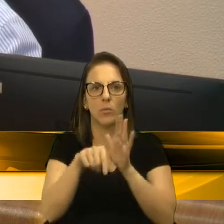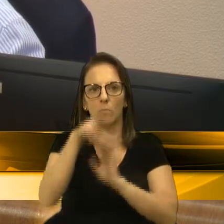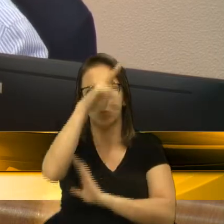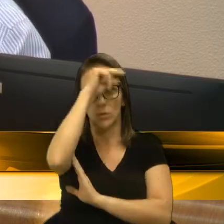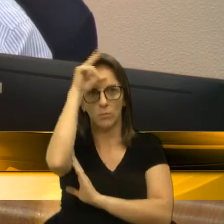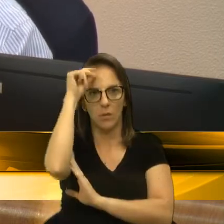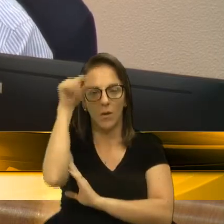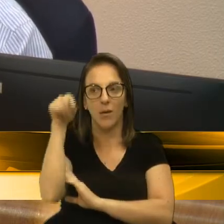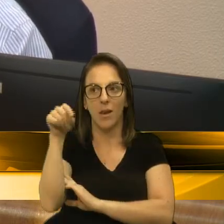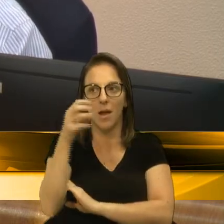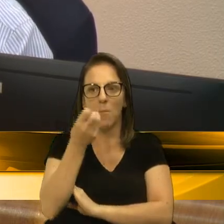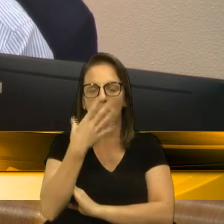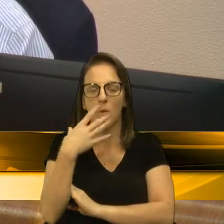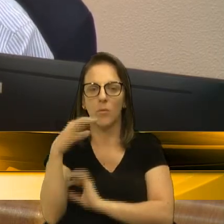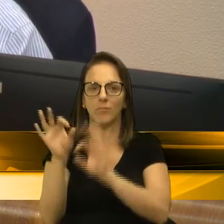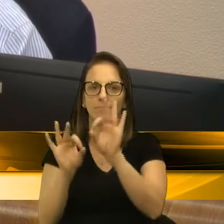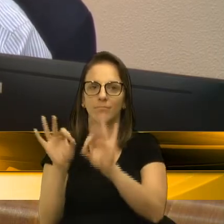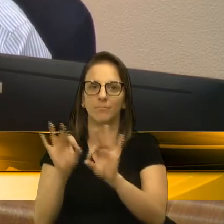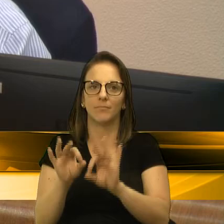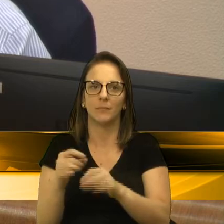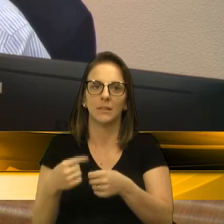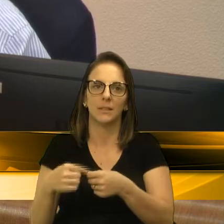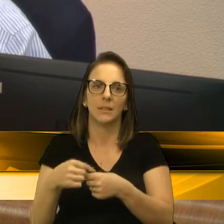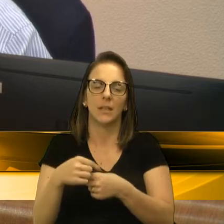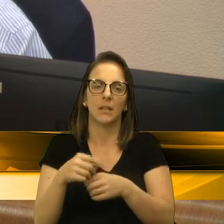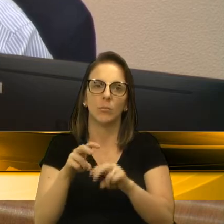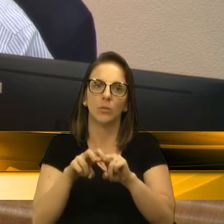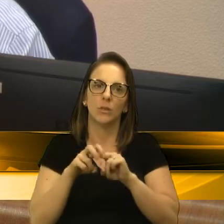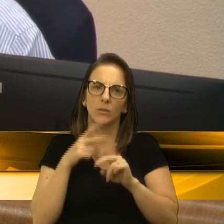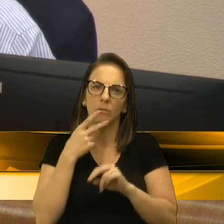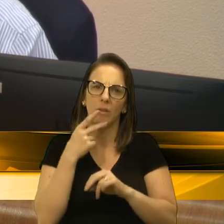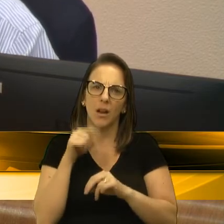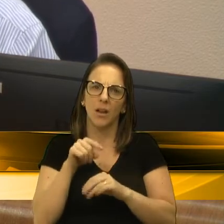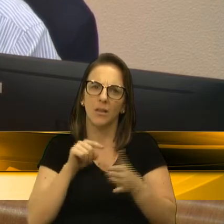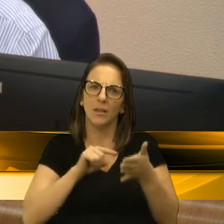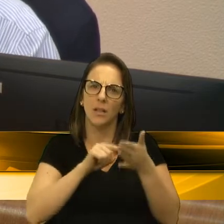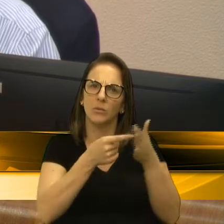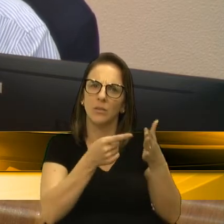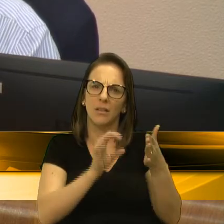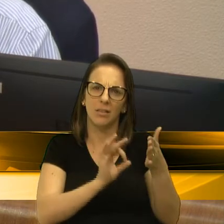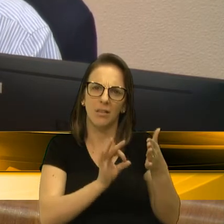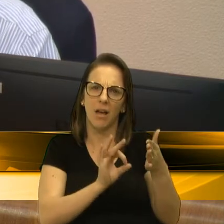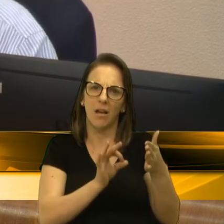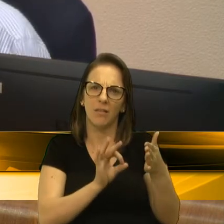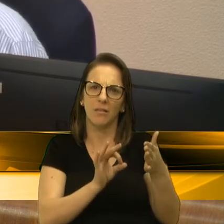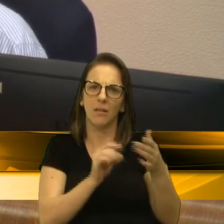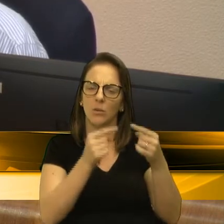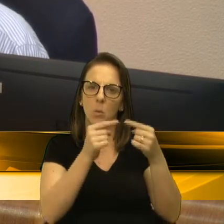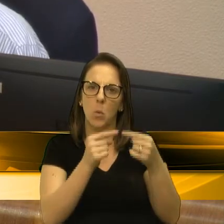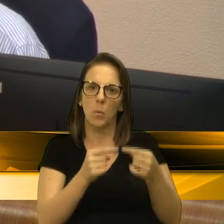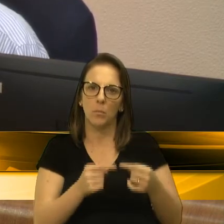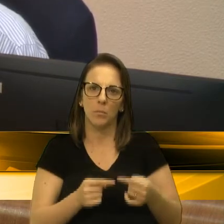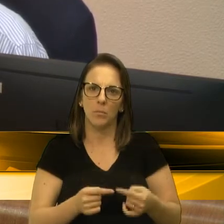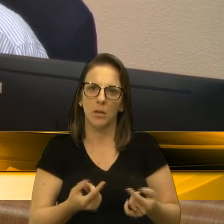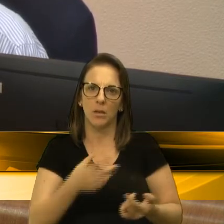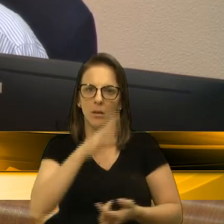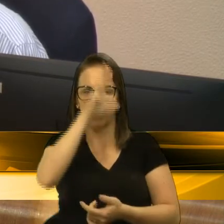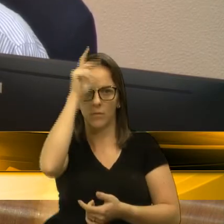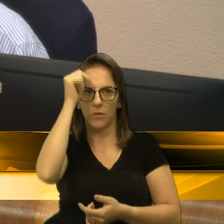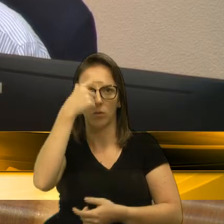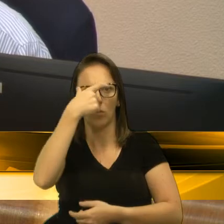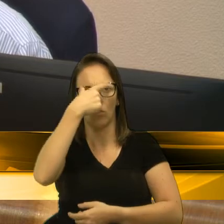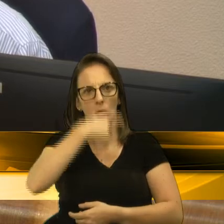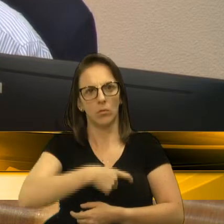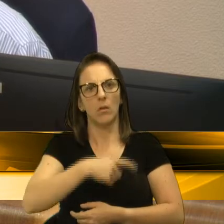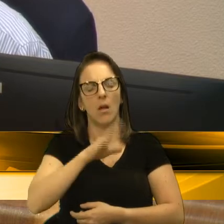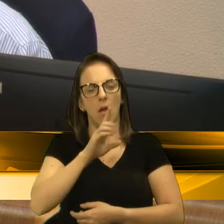da cidade. Por fim, alega o denunciado não agiu de forma incompatível com a dignidade e o decoro do cargo que ocupa. Sua conduta é adequada em relação ao posto que